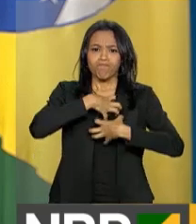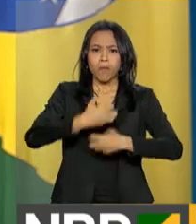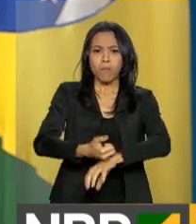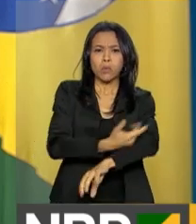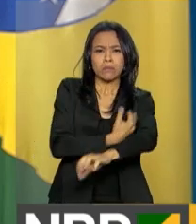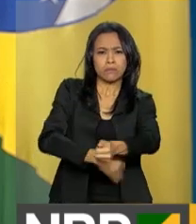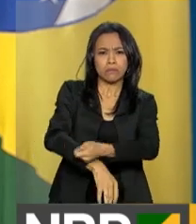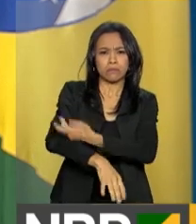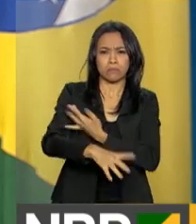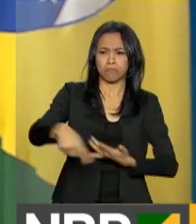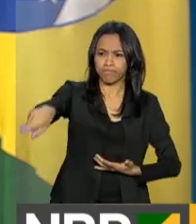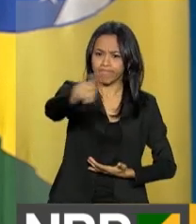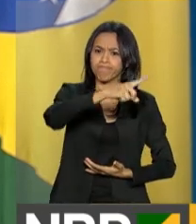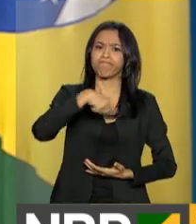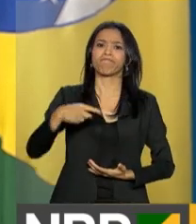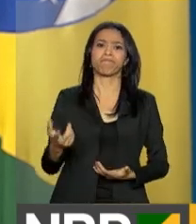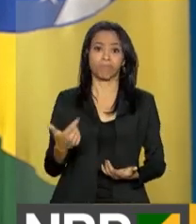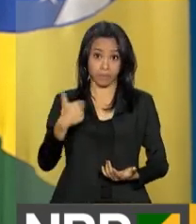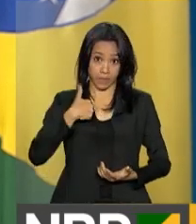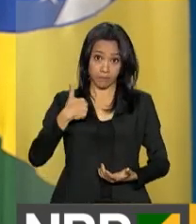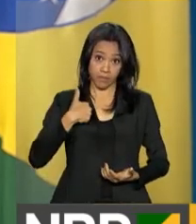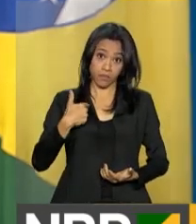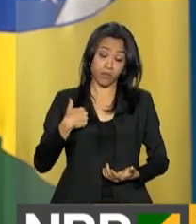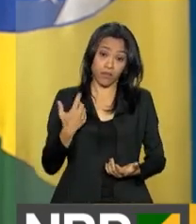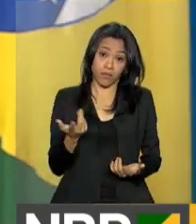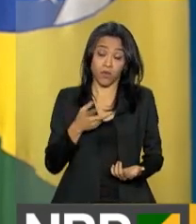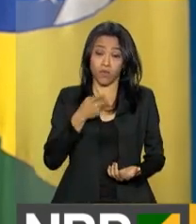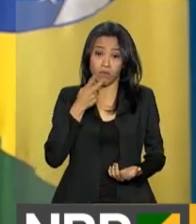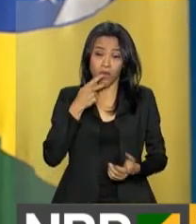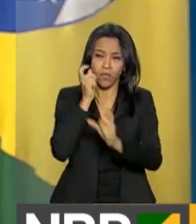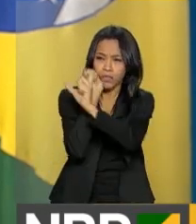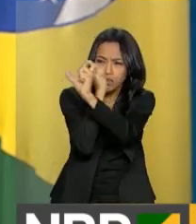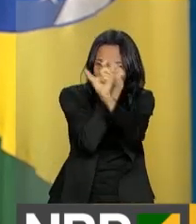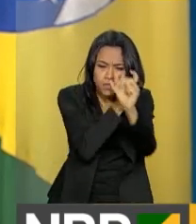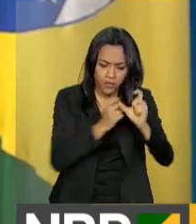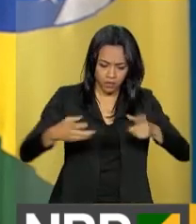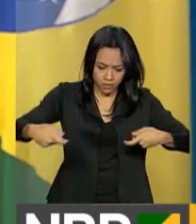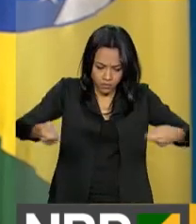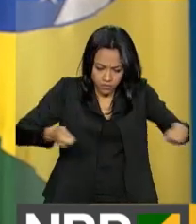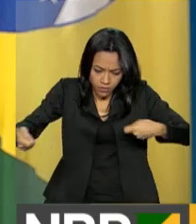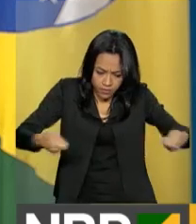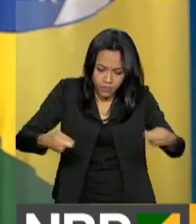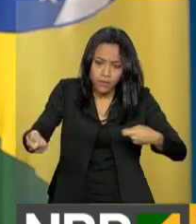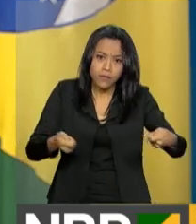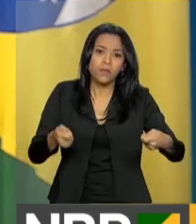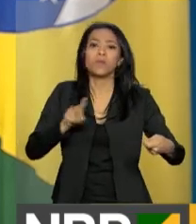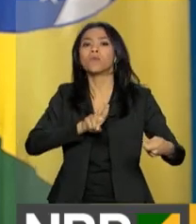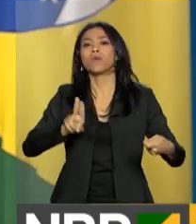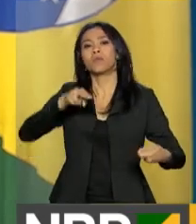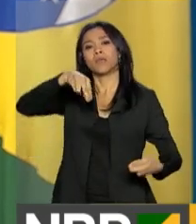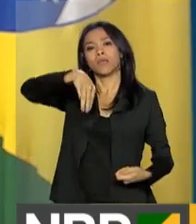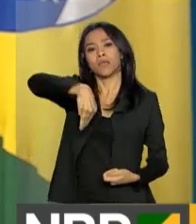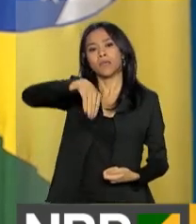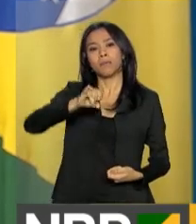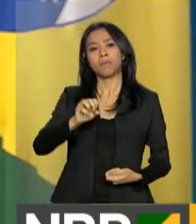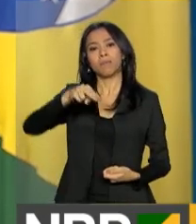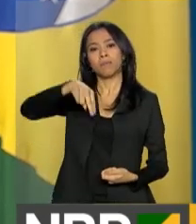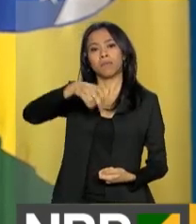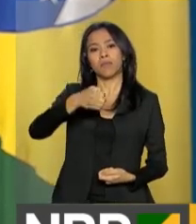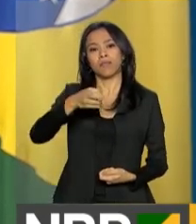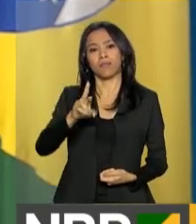para mim a idéia de mineração era uma ideia muito fria